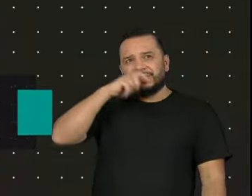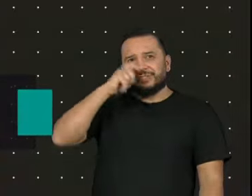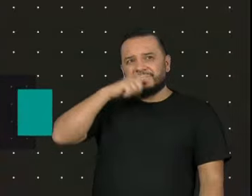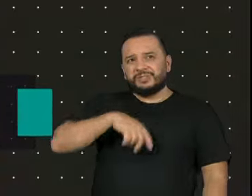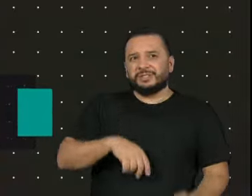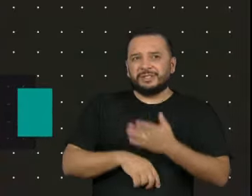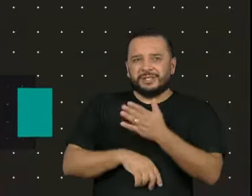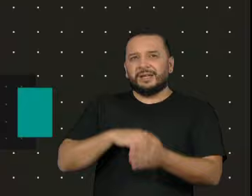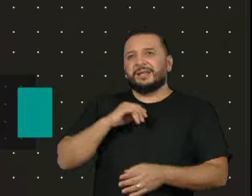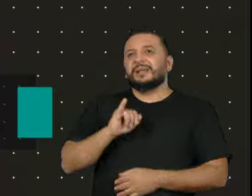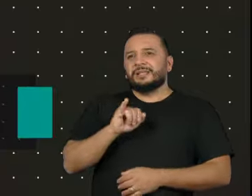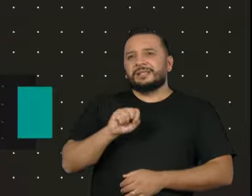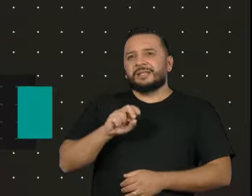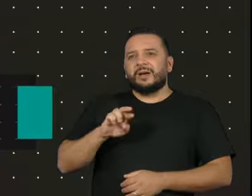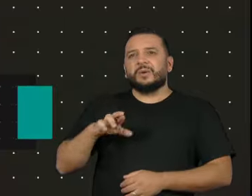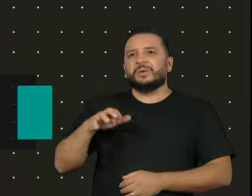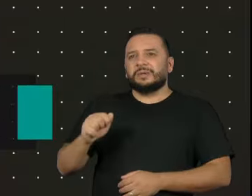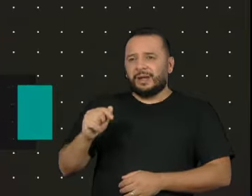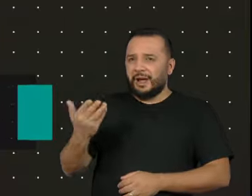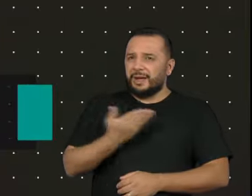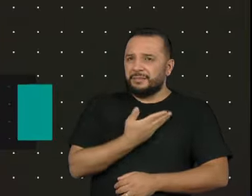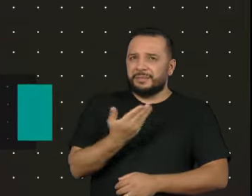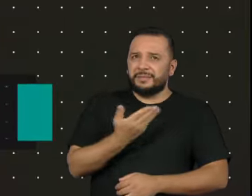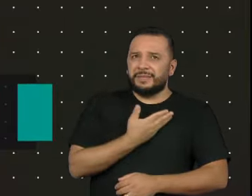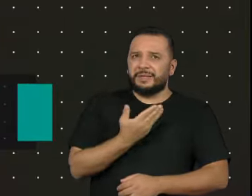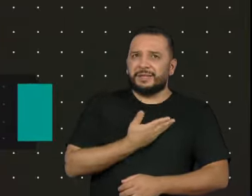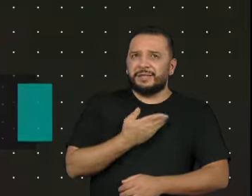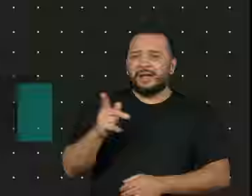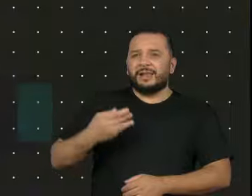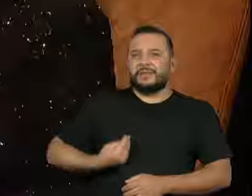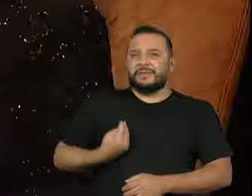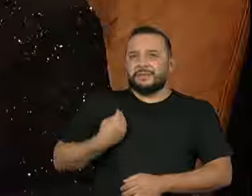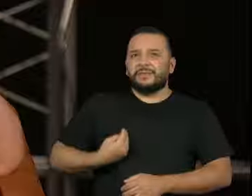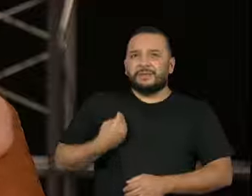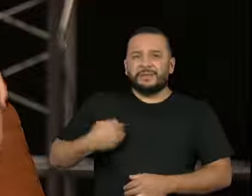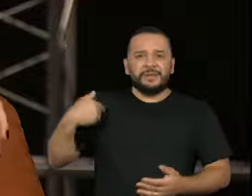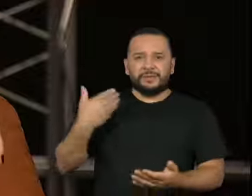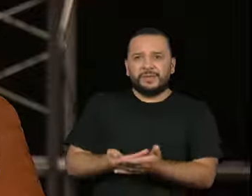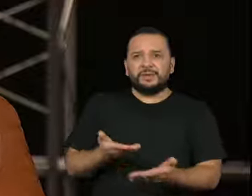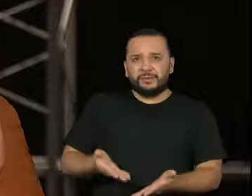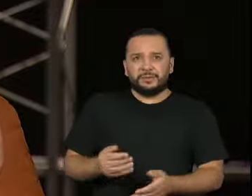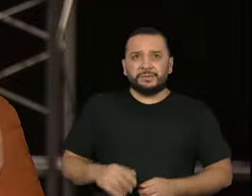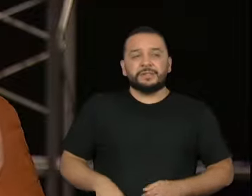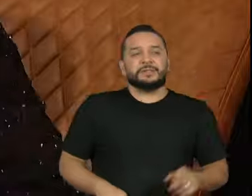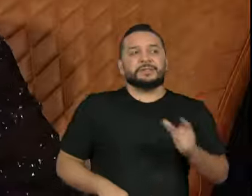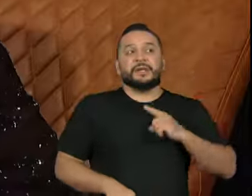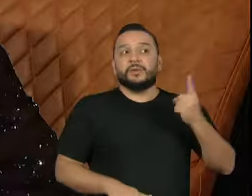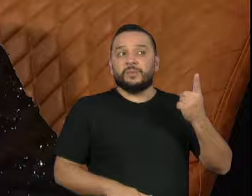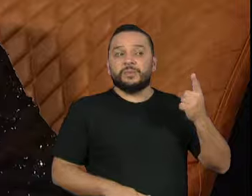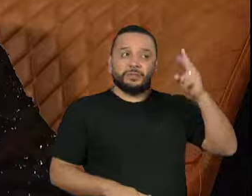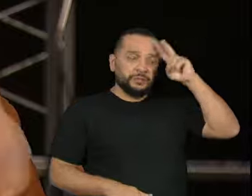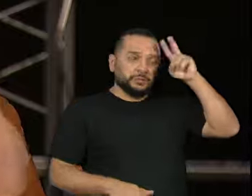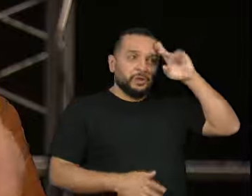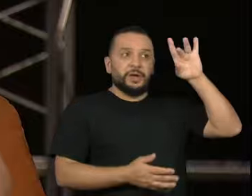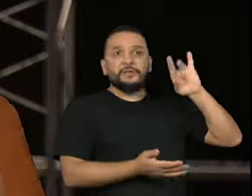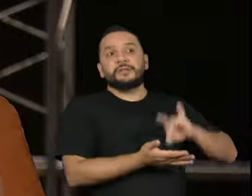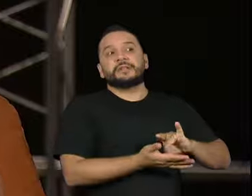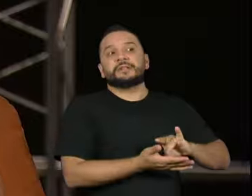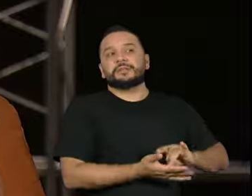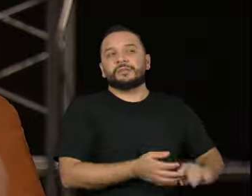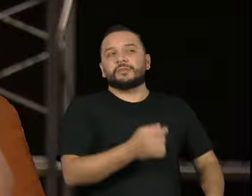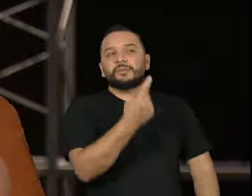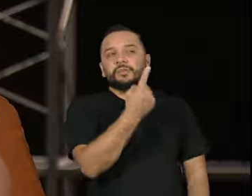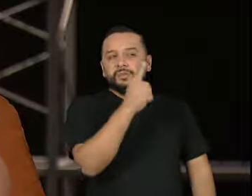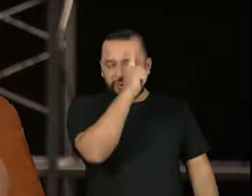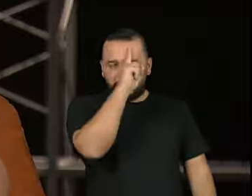E me tornei a maior amiga dela enquanto ela viveu. Exatamente. Mas tem uma história que não é mito. Teve um dia